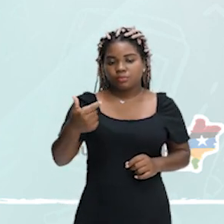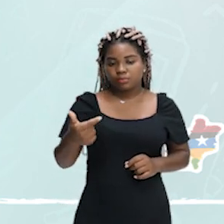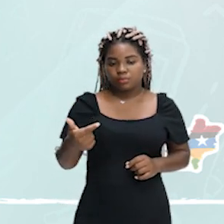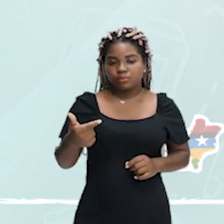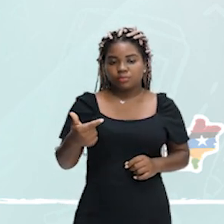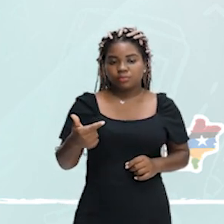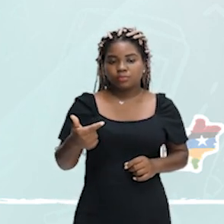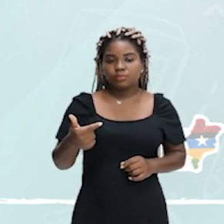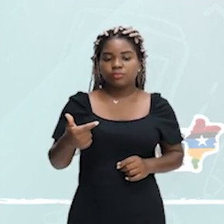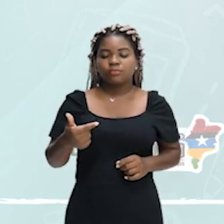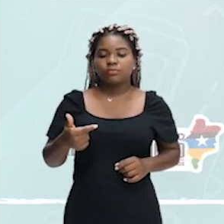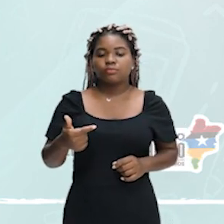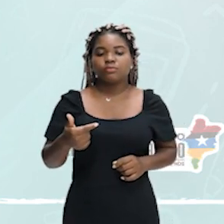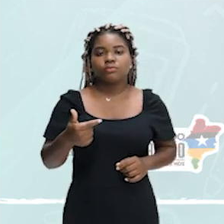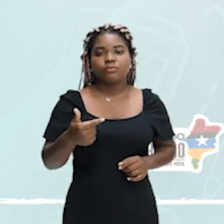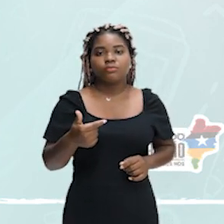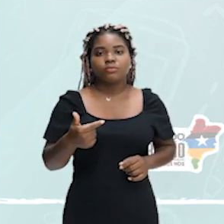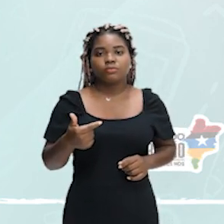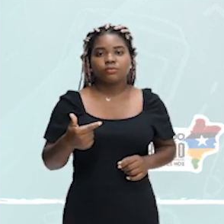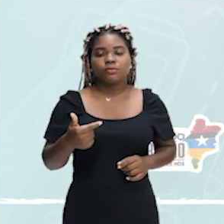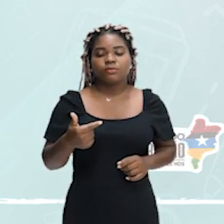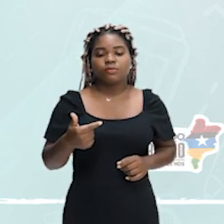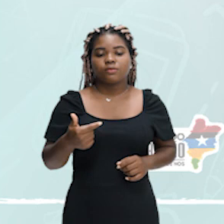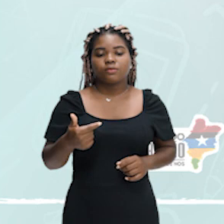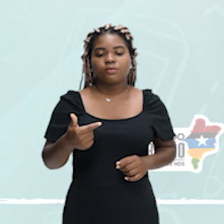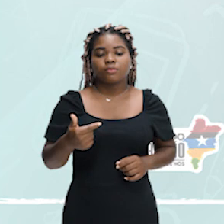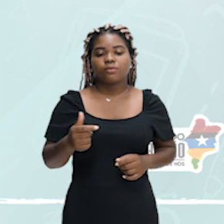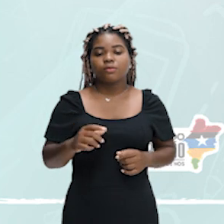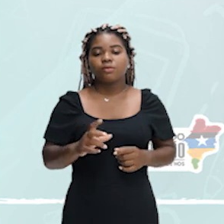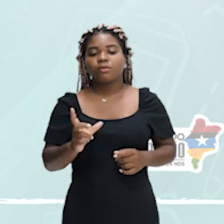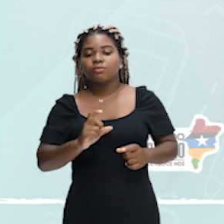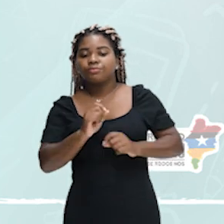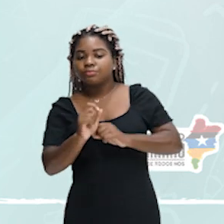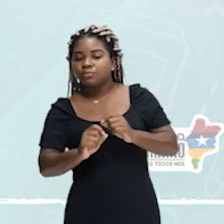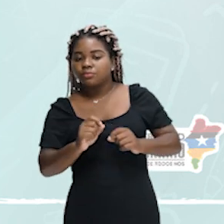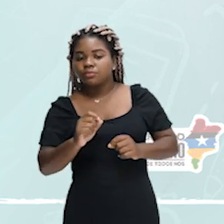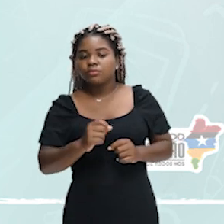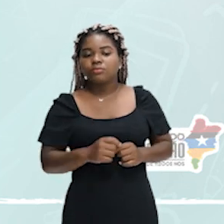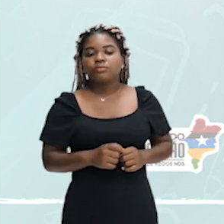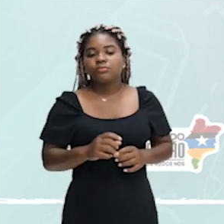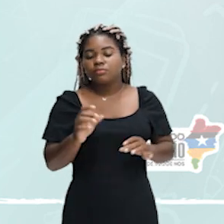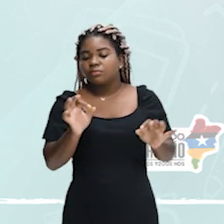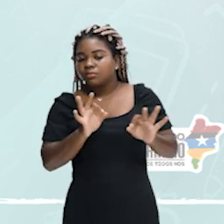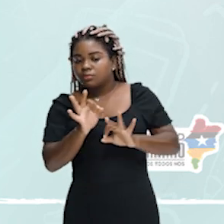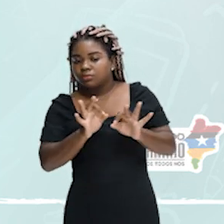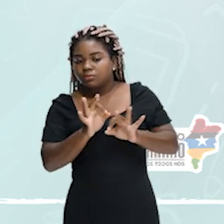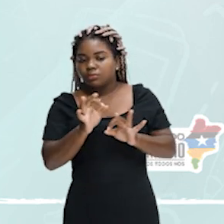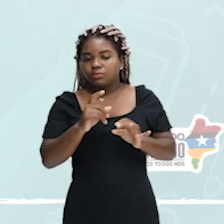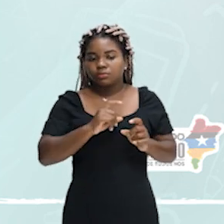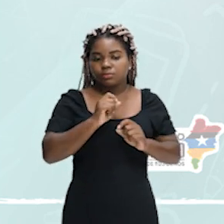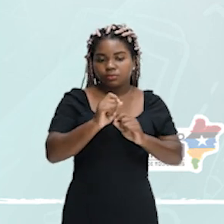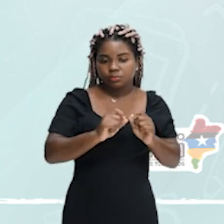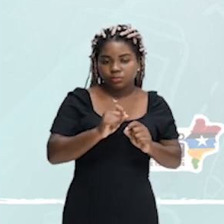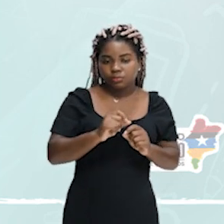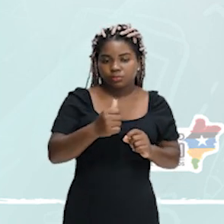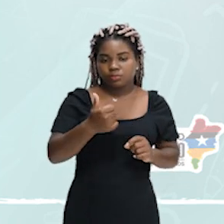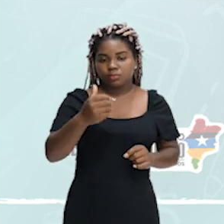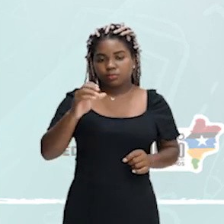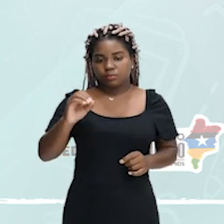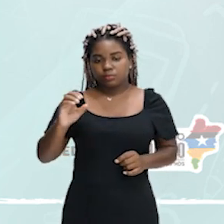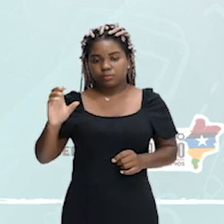formação calcular o P de 12. Fazendo esse cálculo do P de 12, o que vai